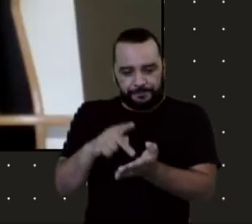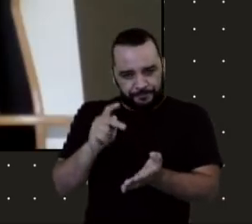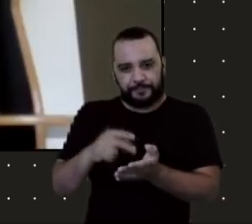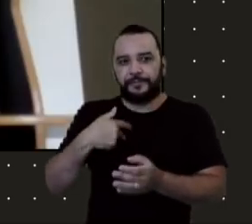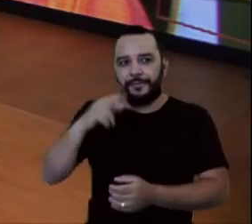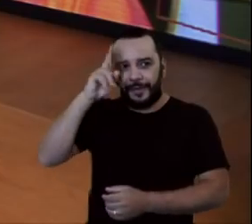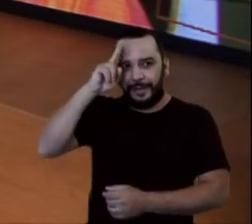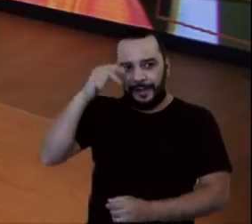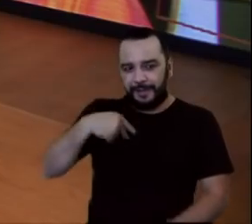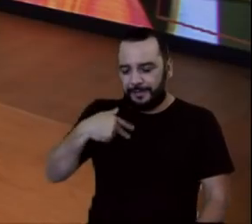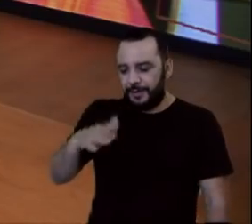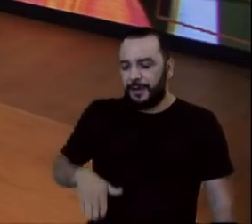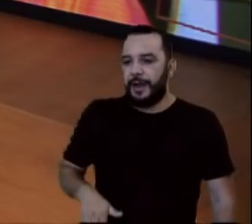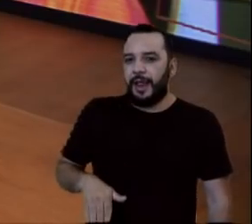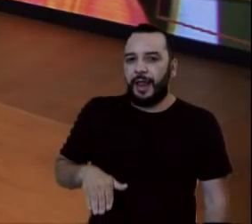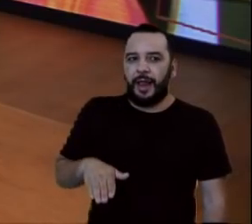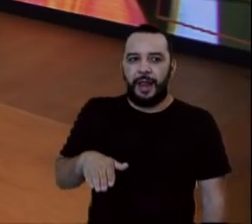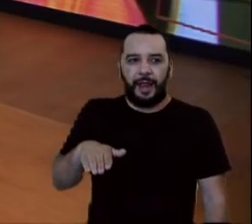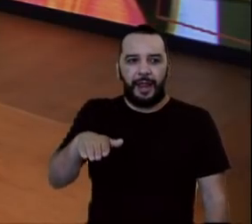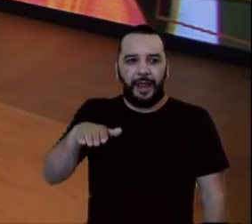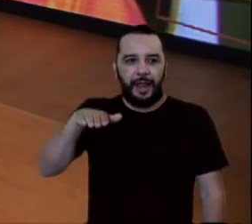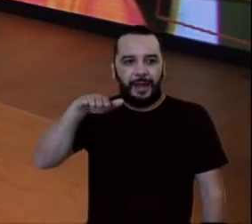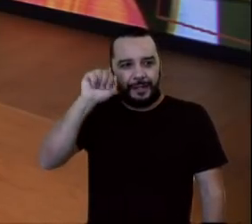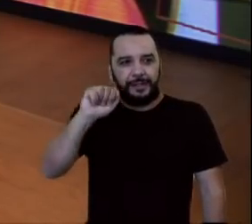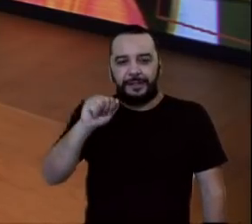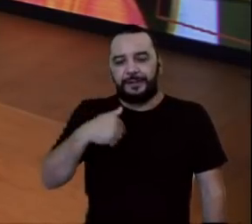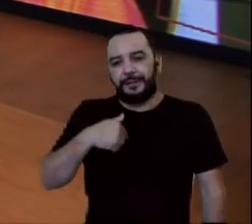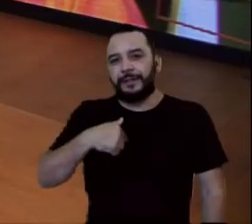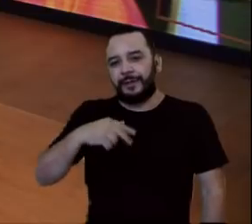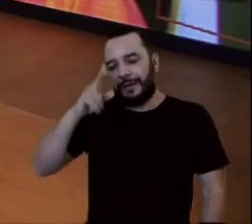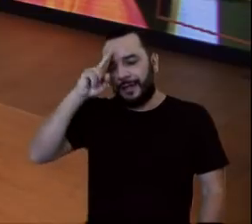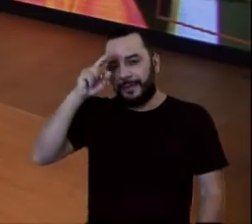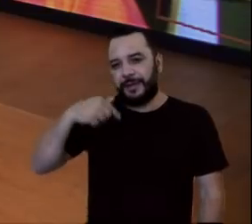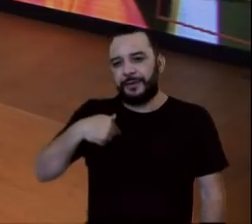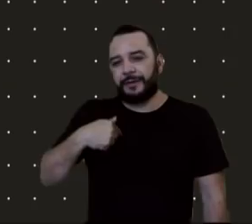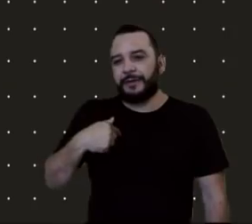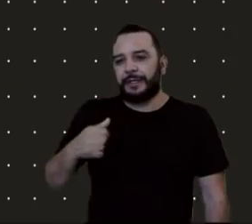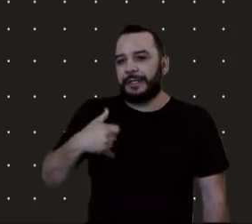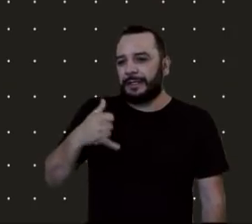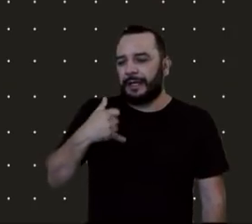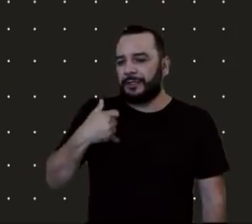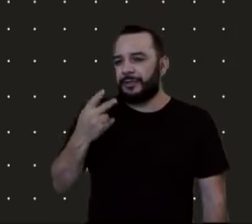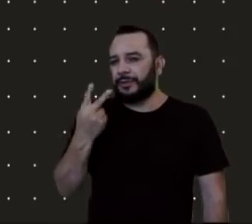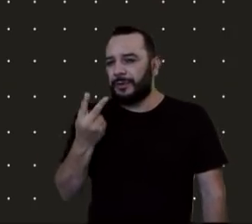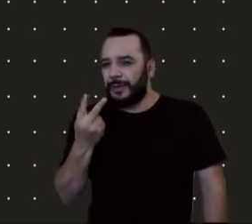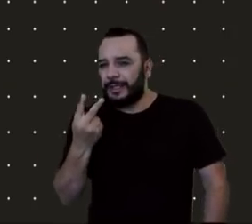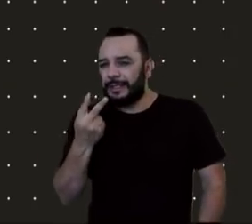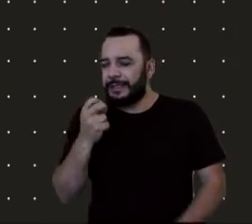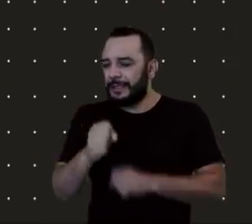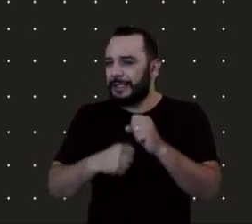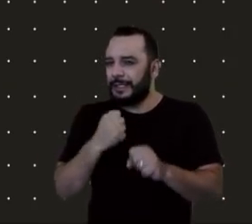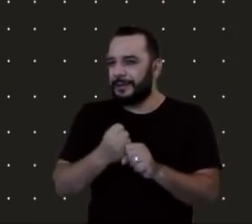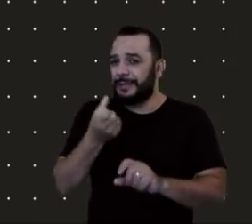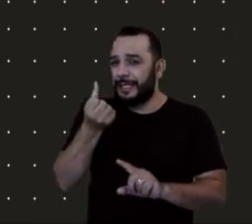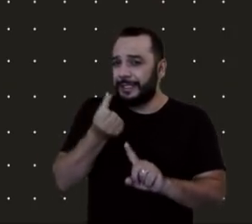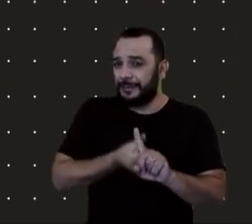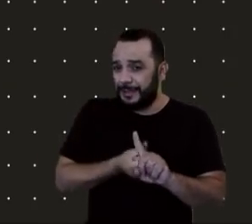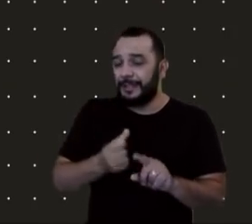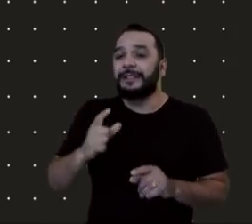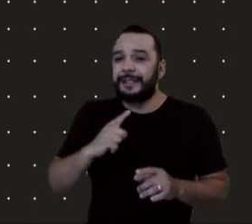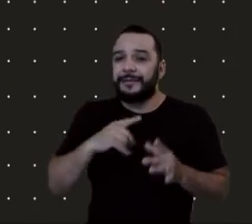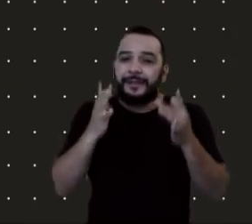muito pequenininhos, mas eu me lembro de uma em especial, quando eu tinha uns 2 anos e meio, mais ou menos, um